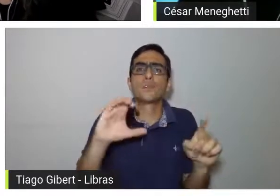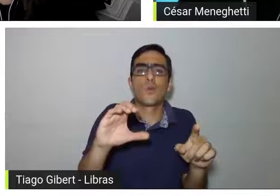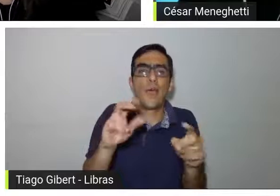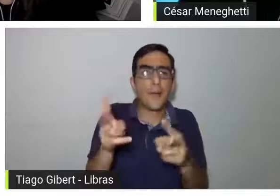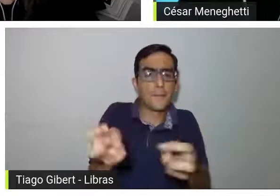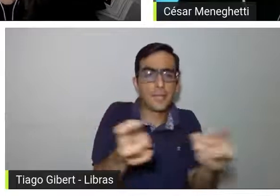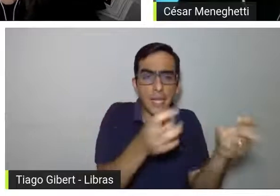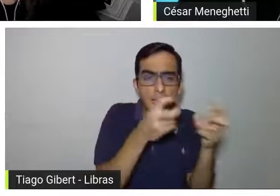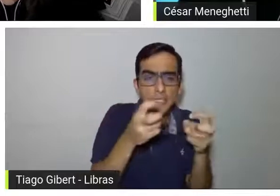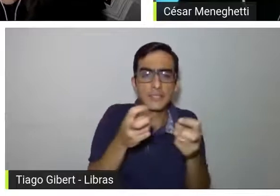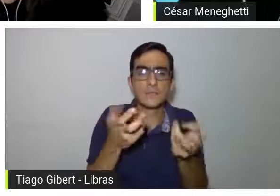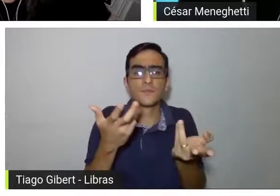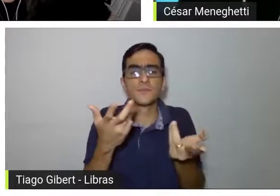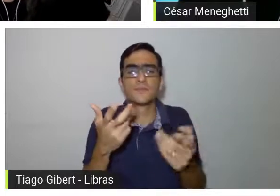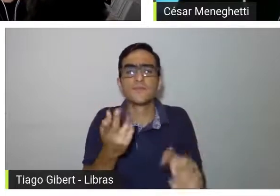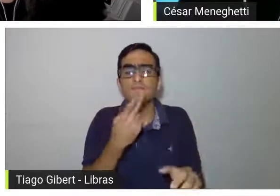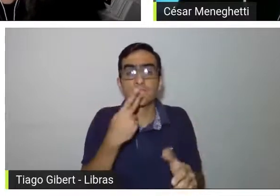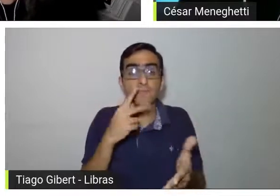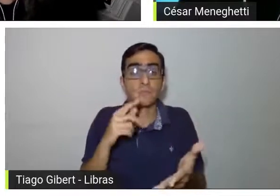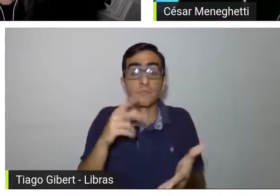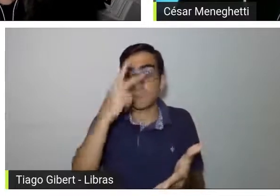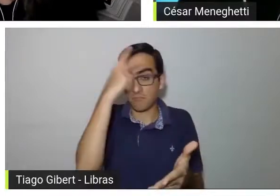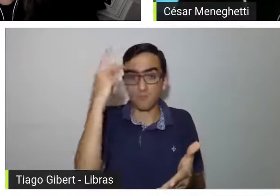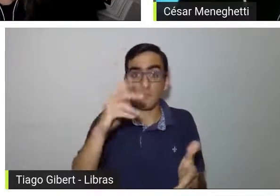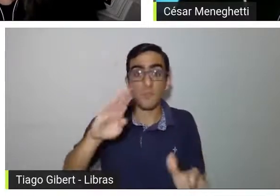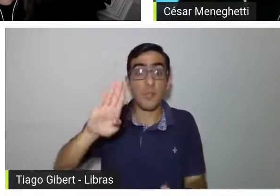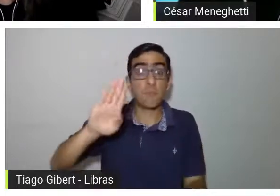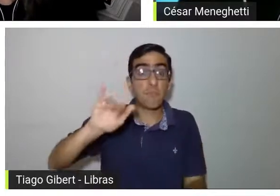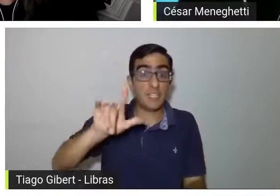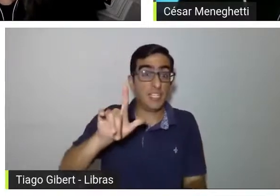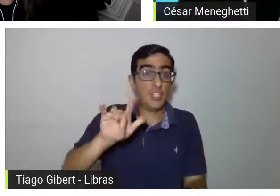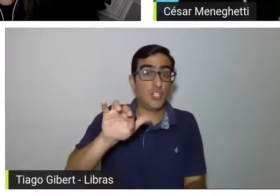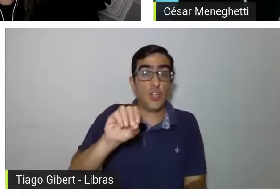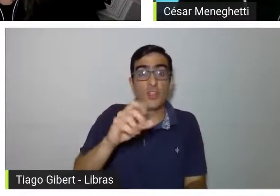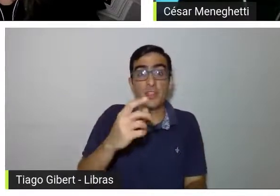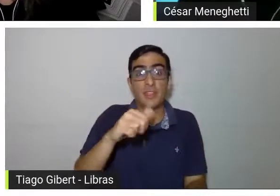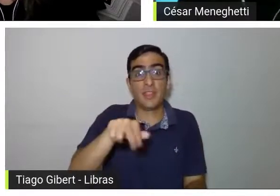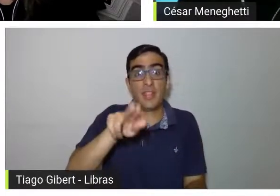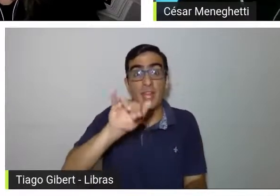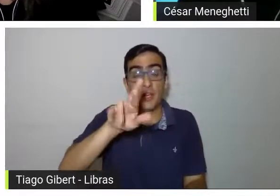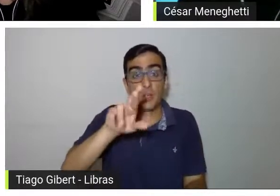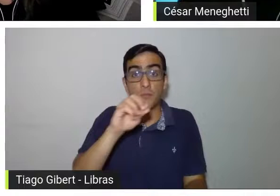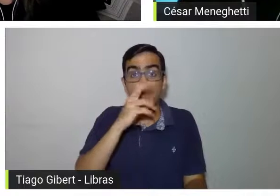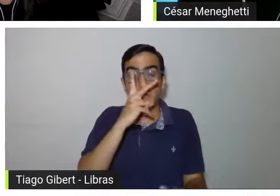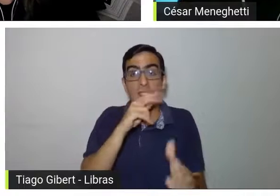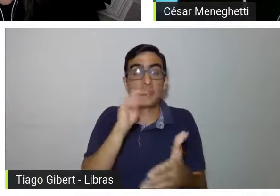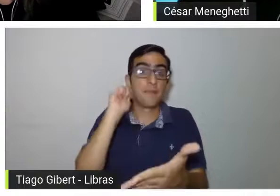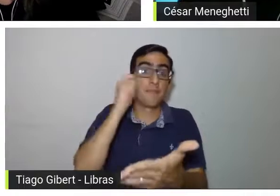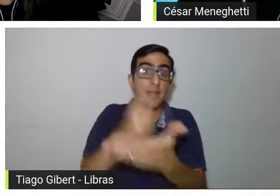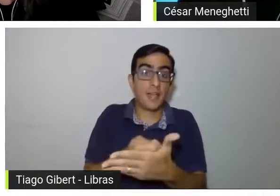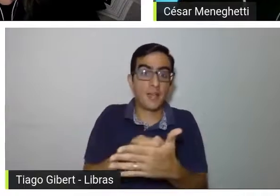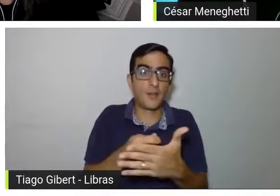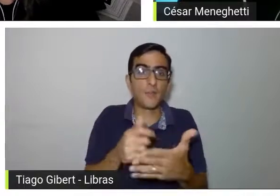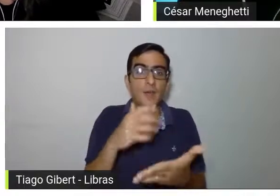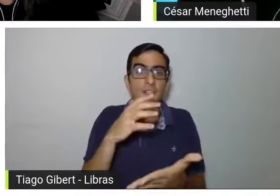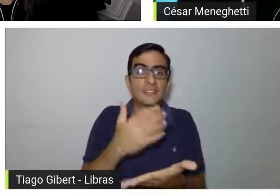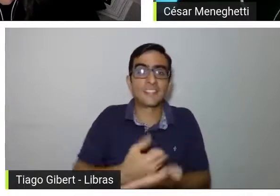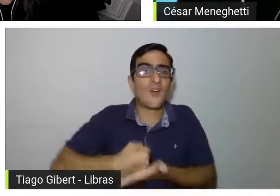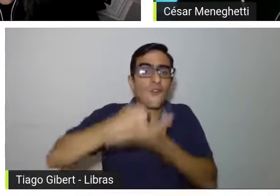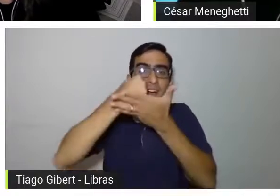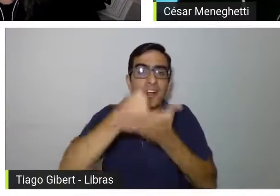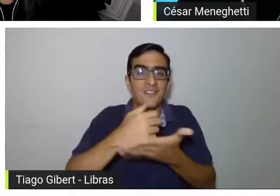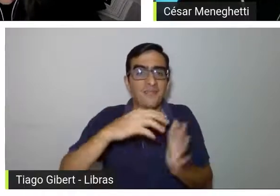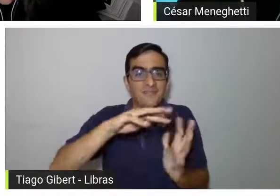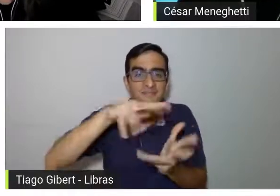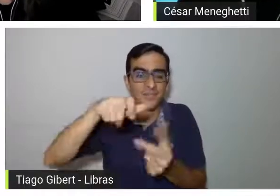os grandes bilionários do mundo tem que pagar a salvação do mundo. Eu acho que é por aí. E eu acho